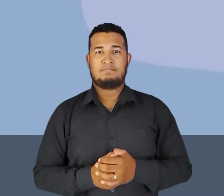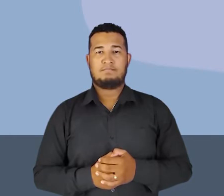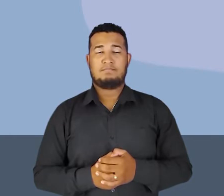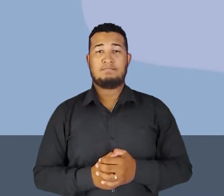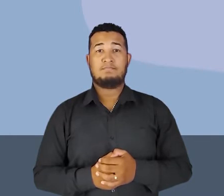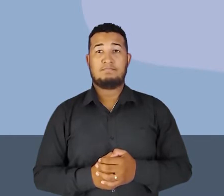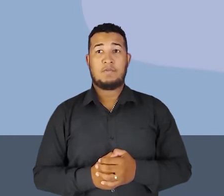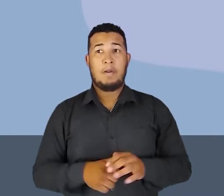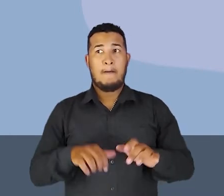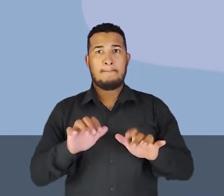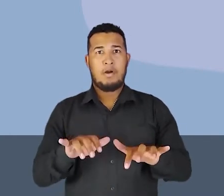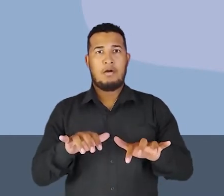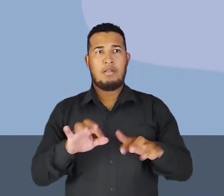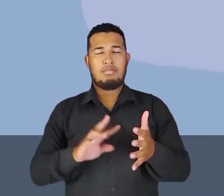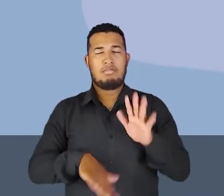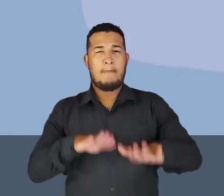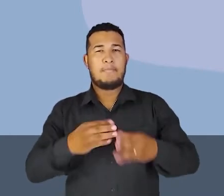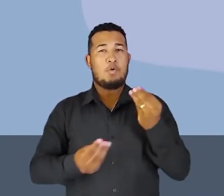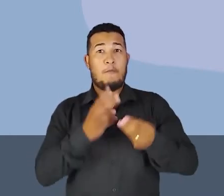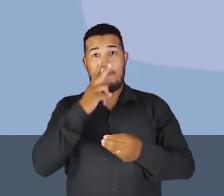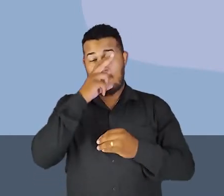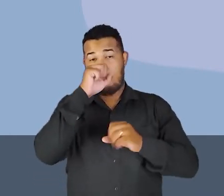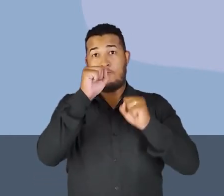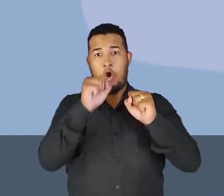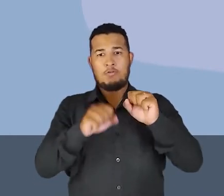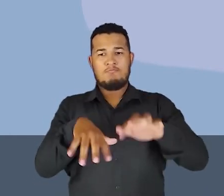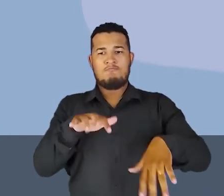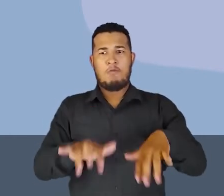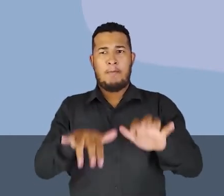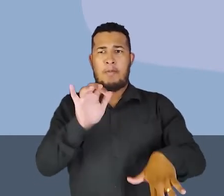O piano depende da força com que o músico